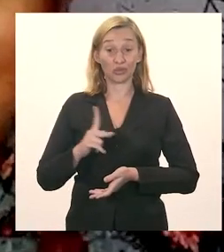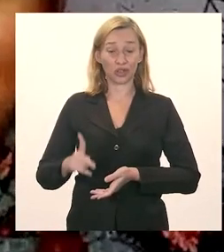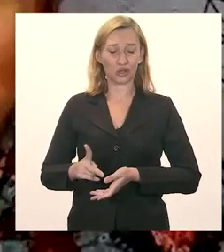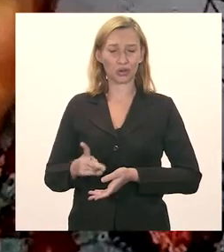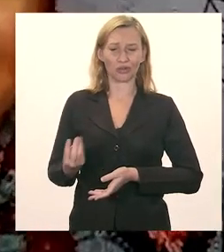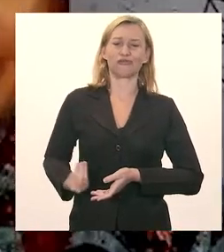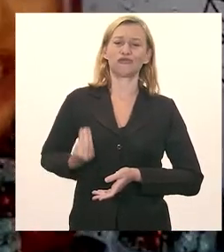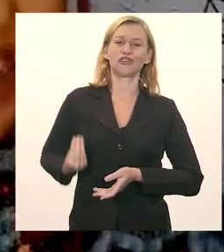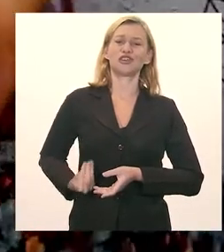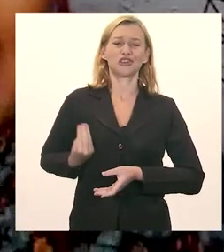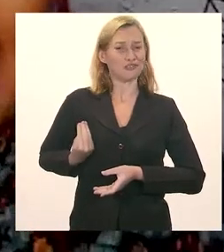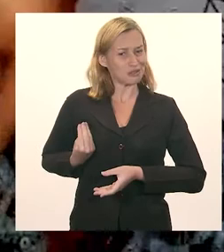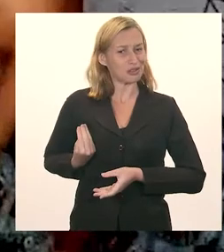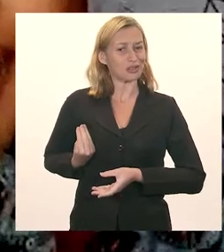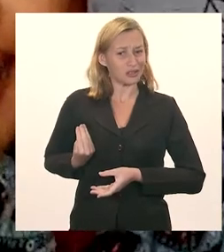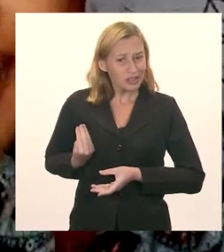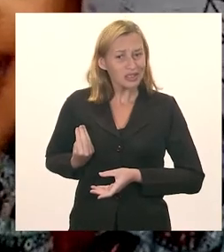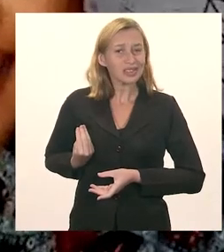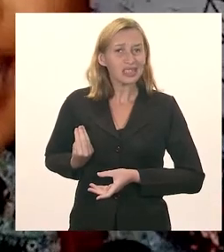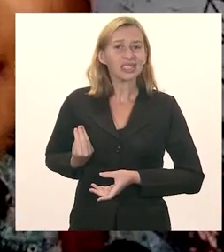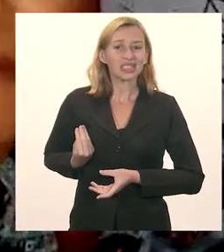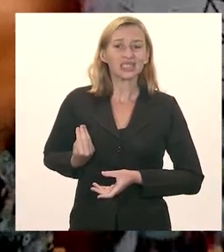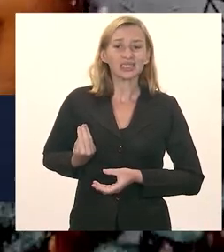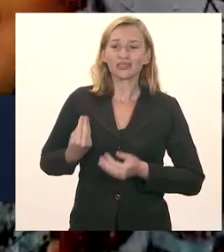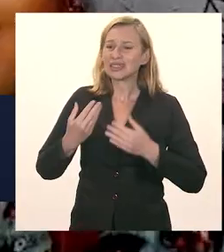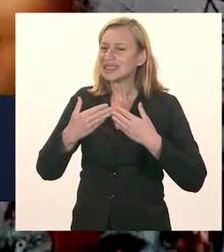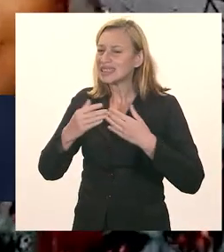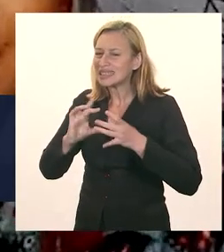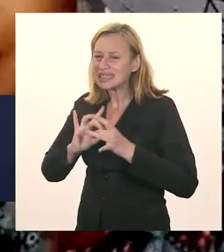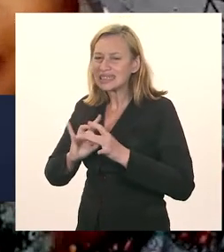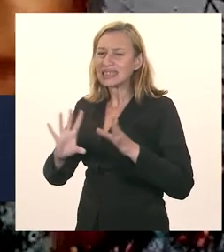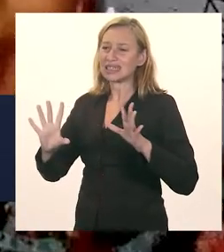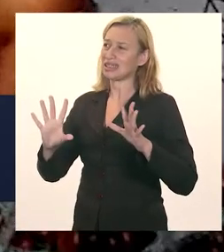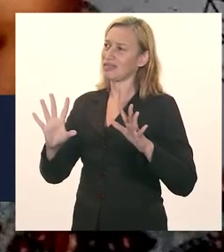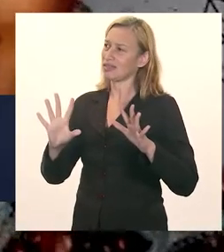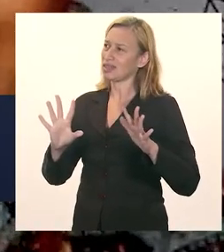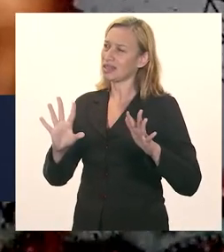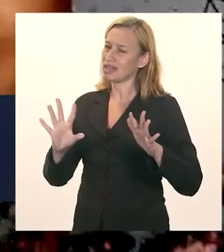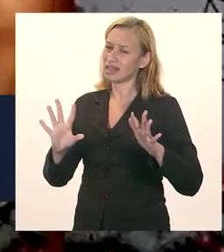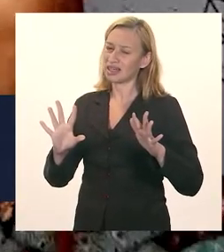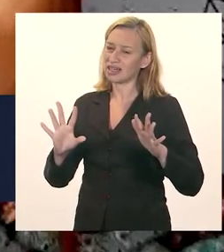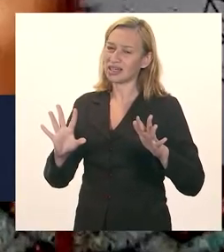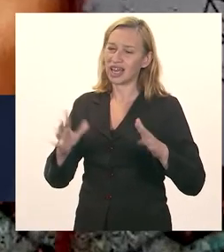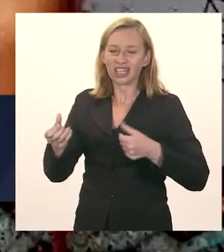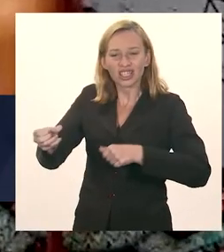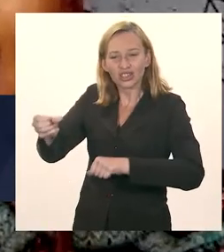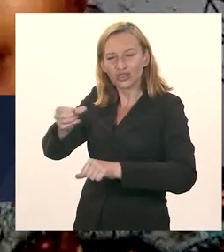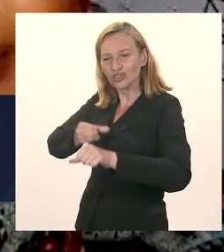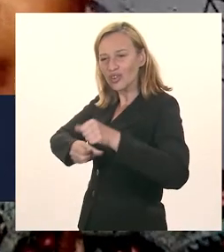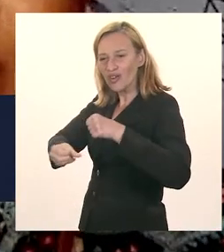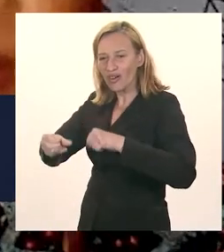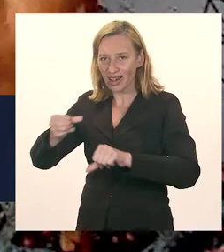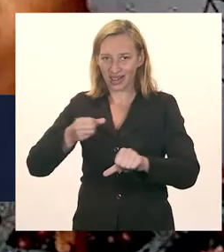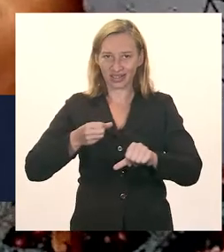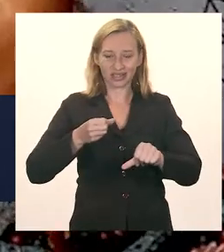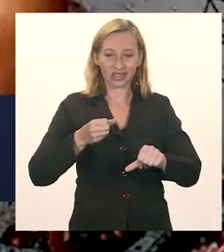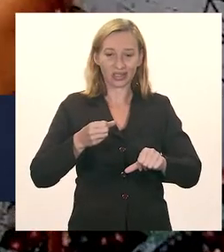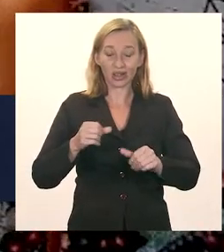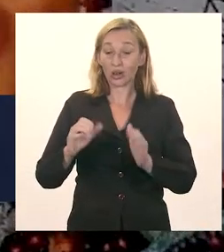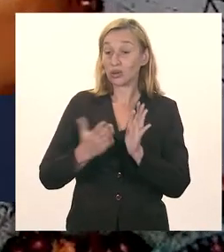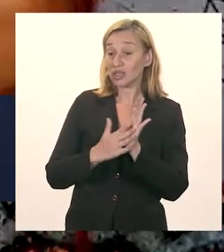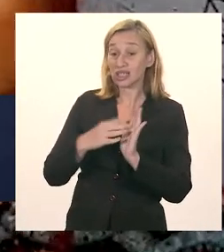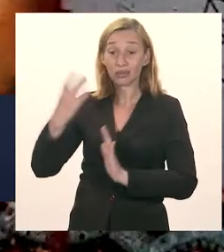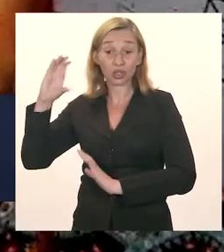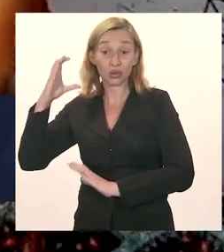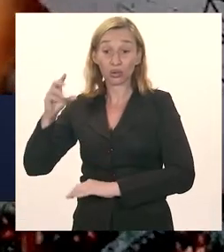eles estão vivos, sabe? Eles estão lá, abertos a essa troca. Então, o